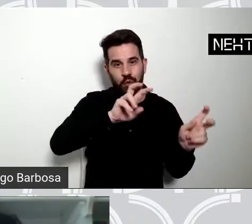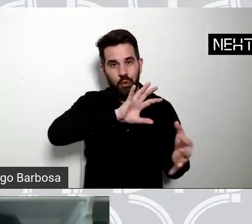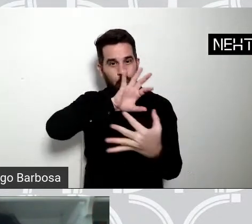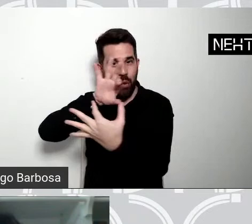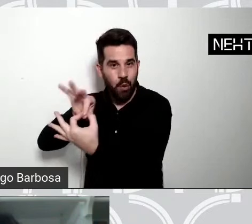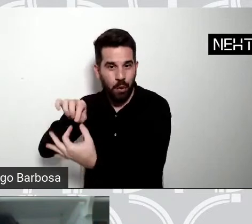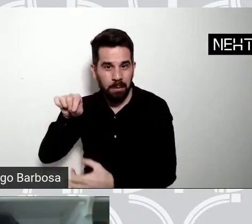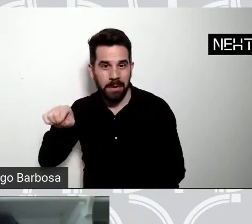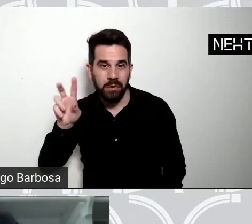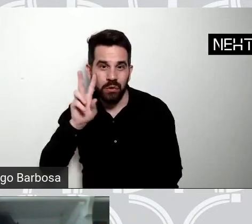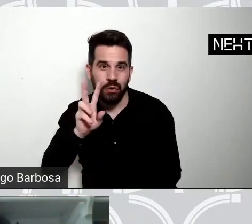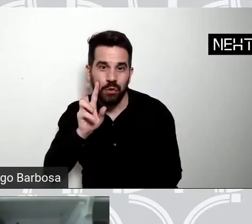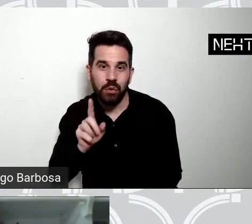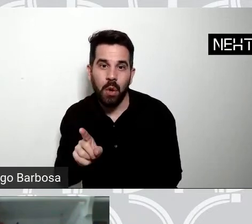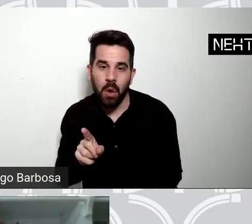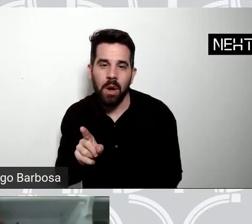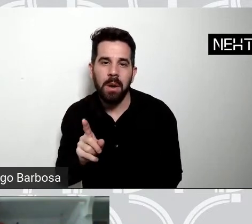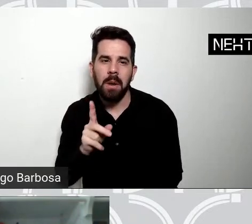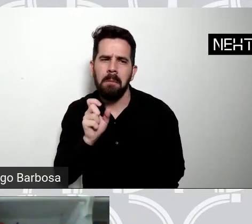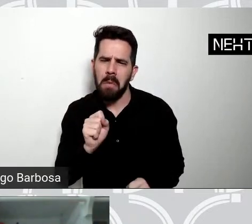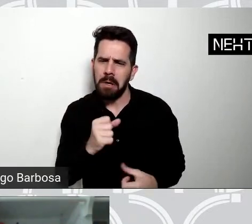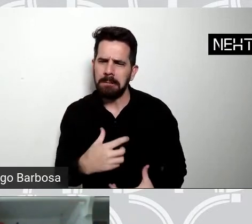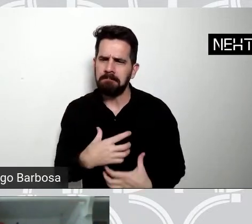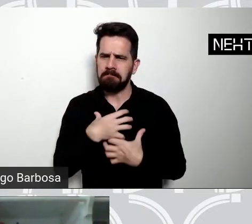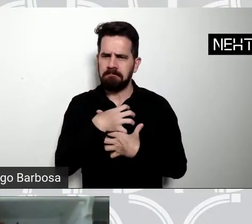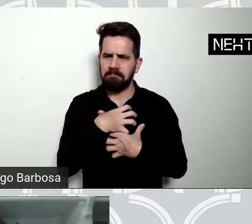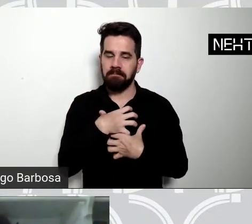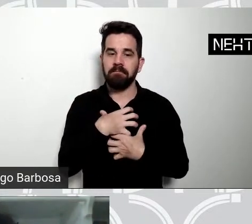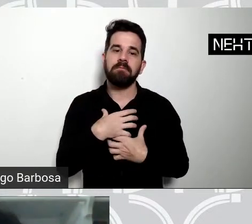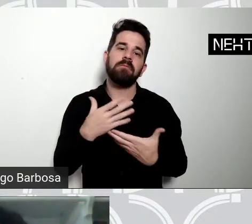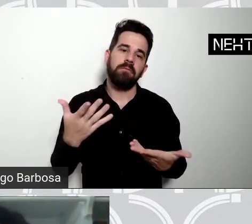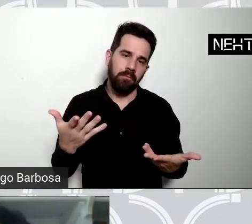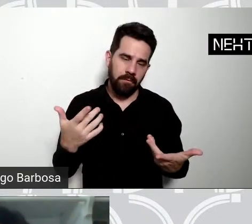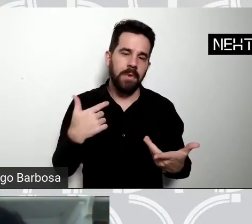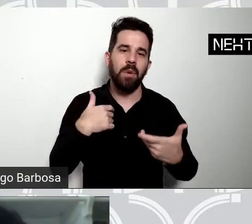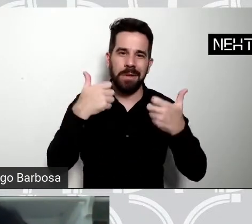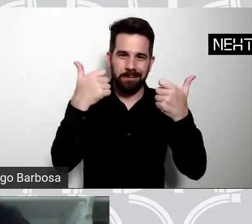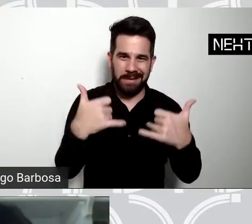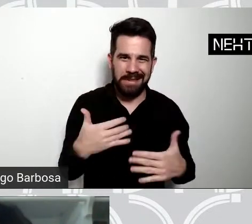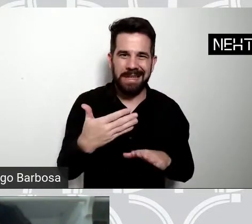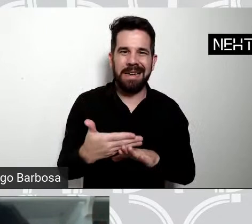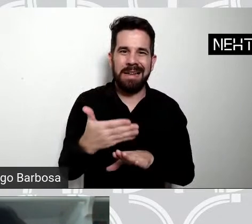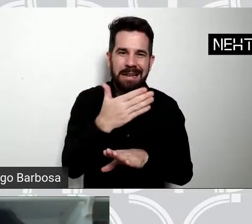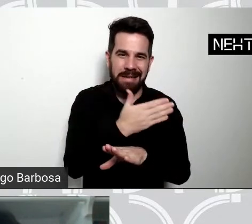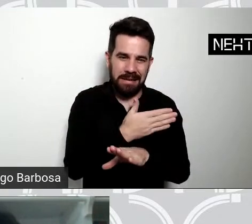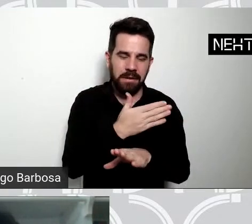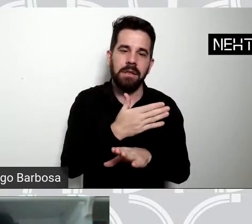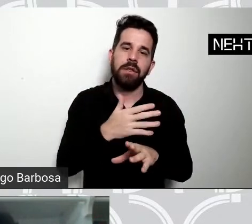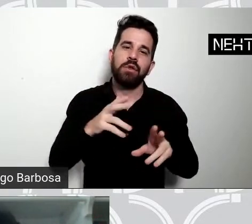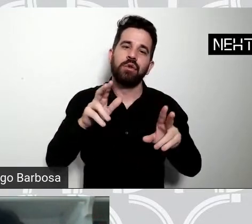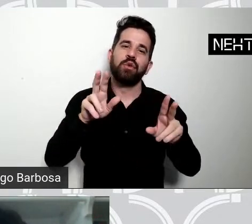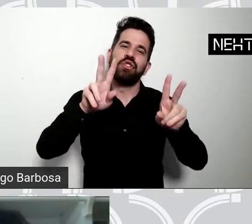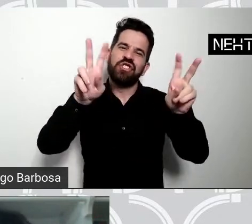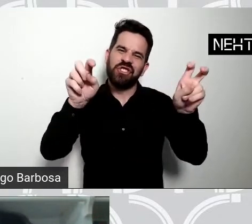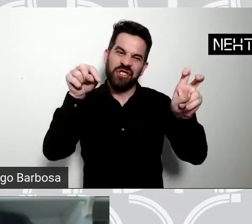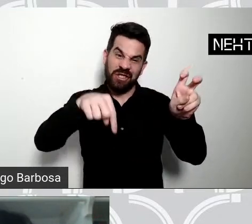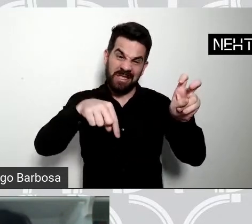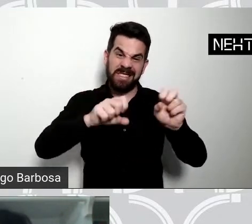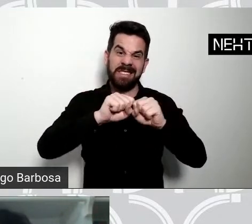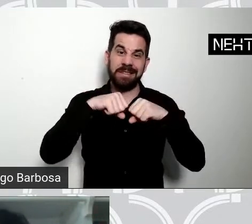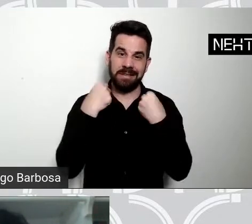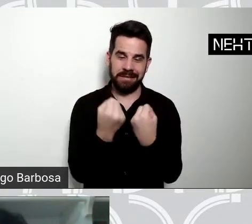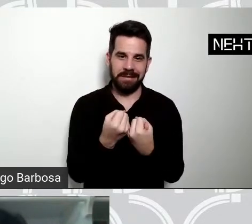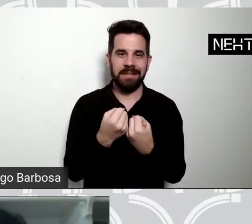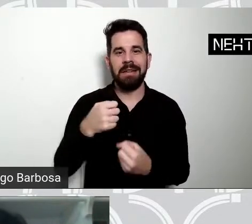Então, como eu falei para vocês, o título Narrativas surgiu em conversas, né? Uma delas com o